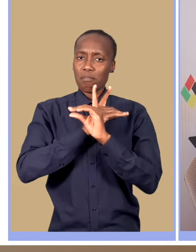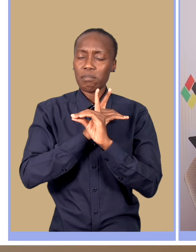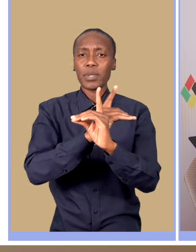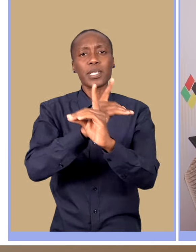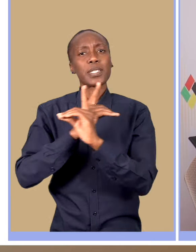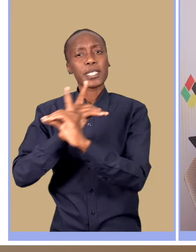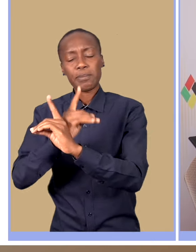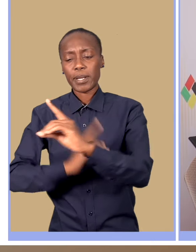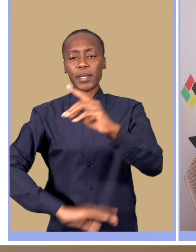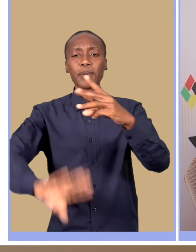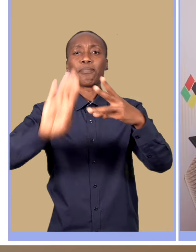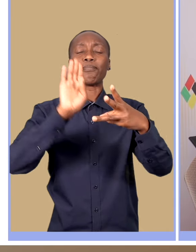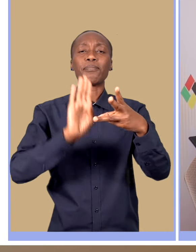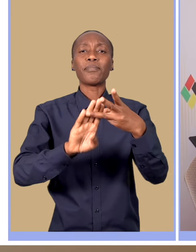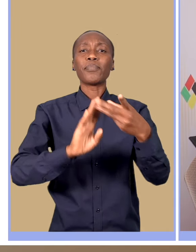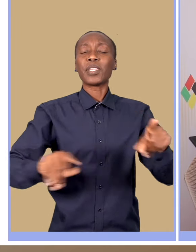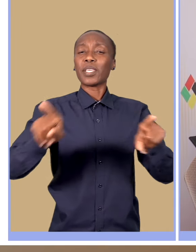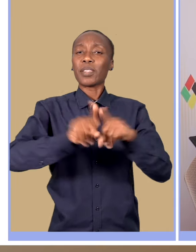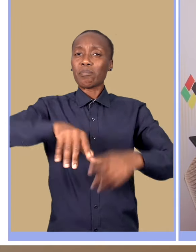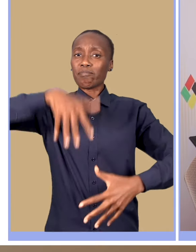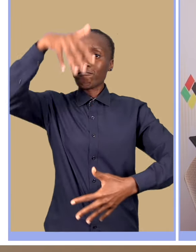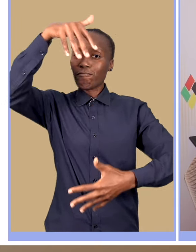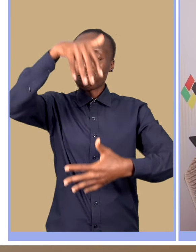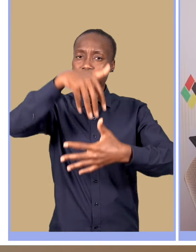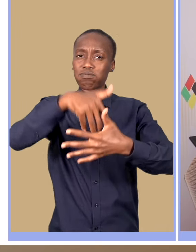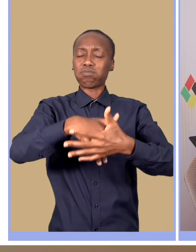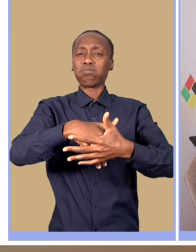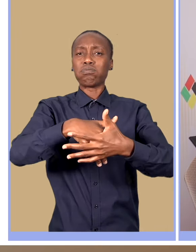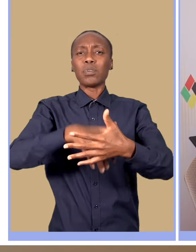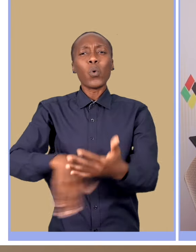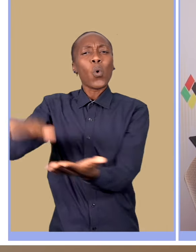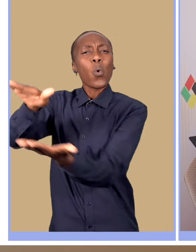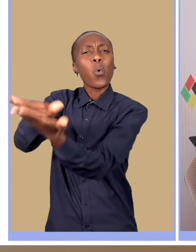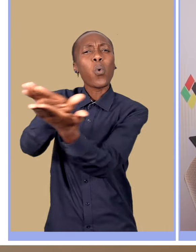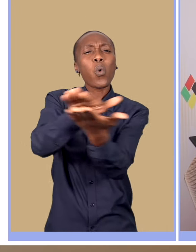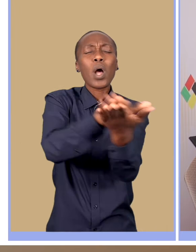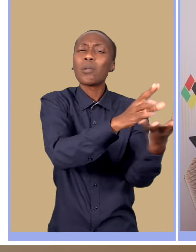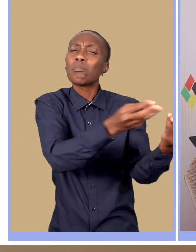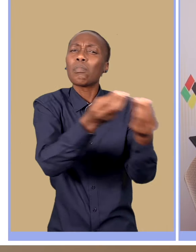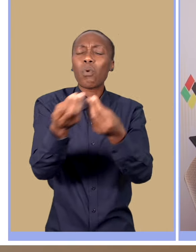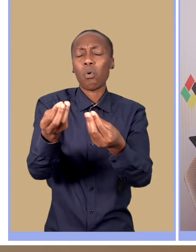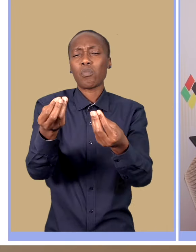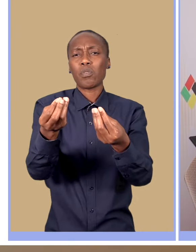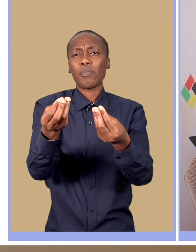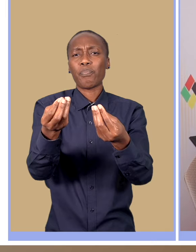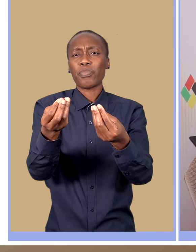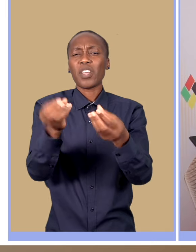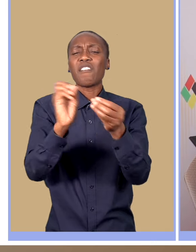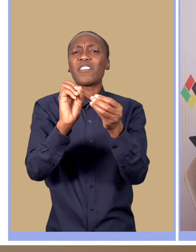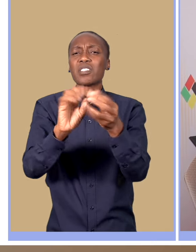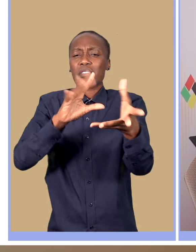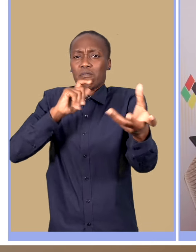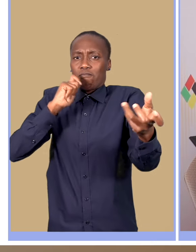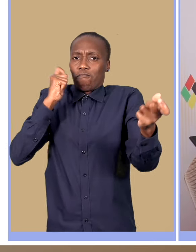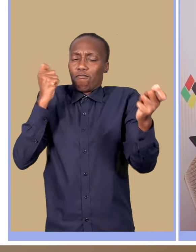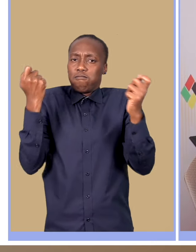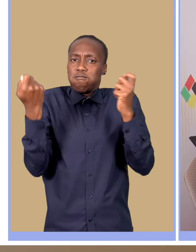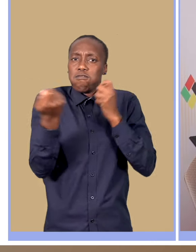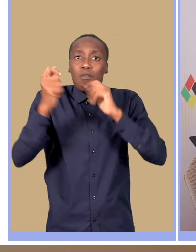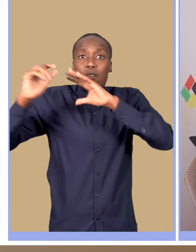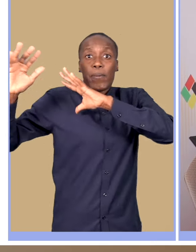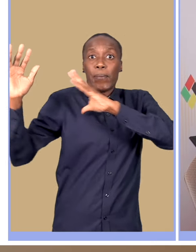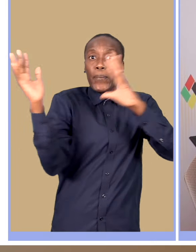população e também levados em conta, sobretudo, os conhecimentos locais, não é? De adaptação a